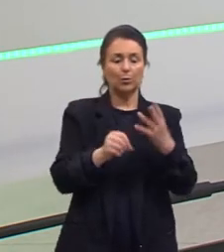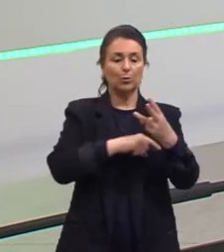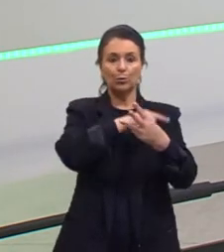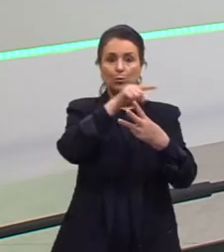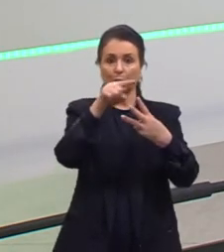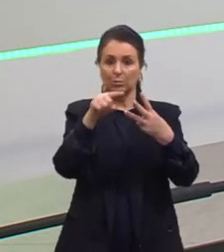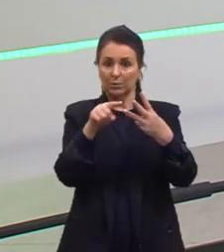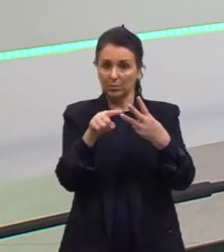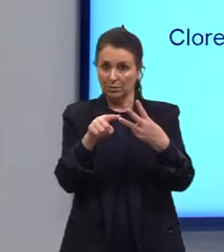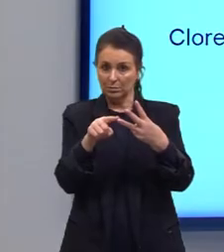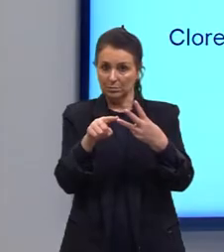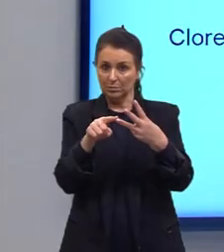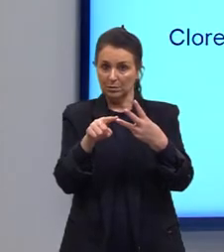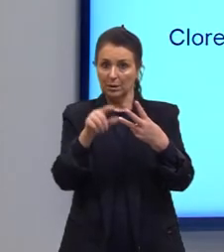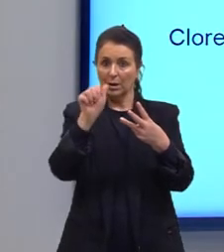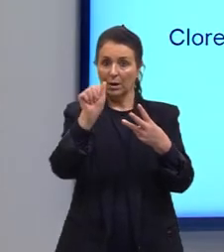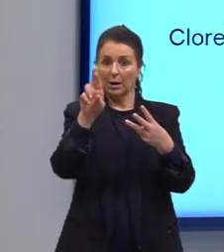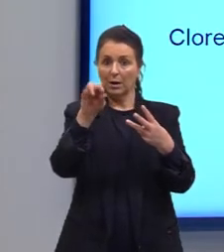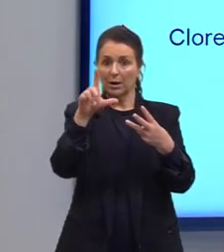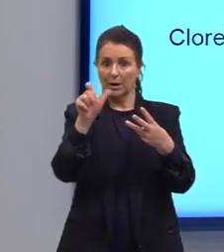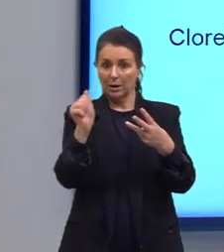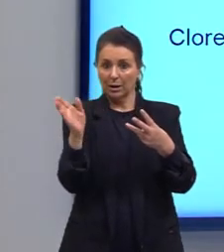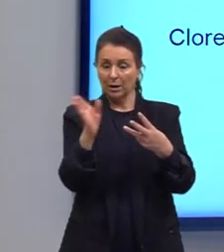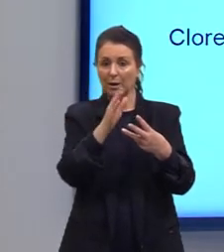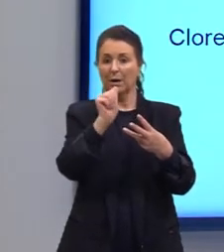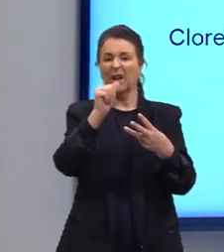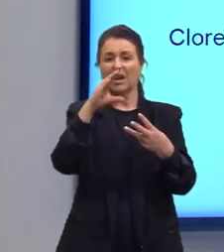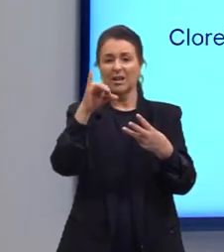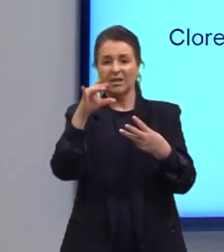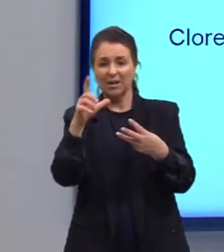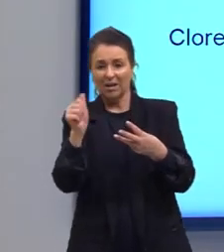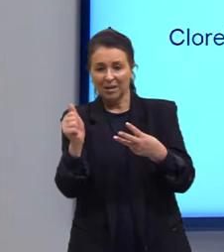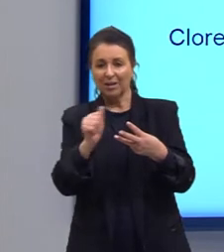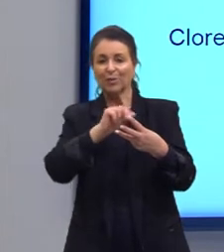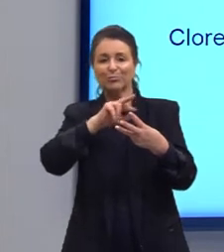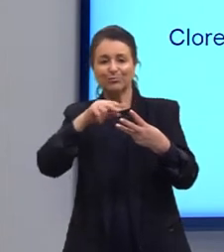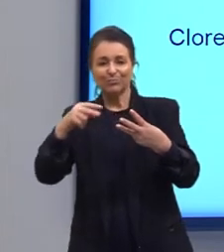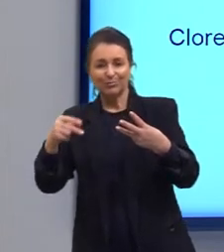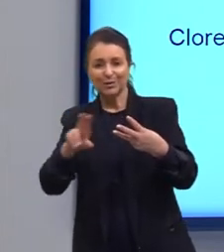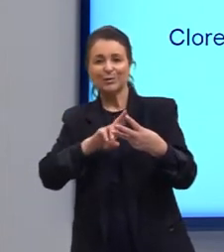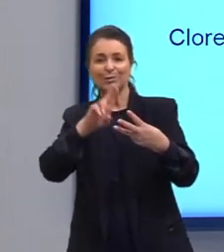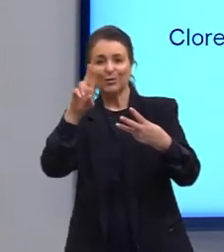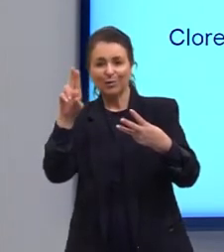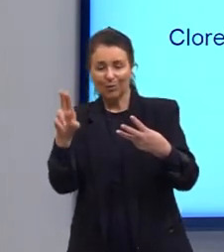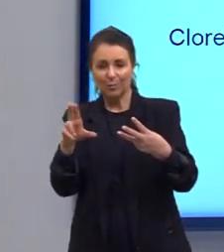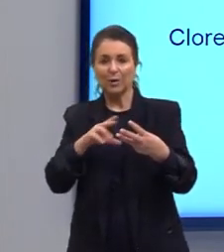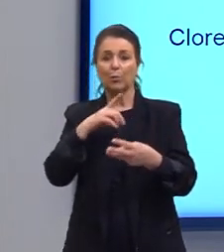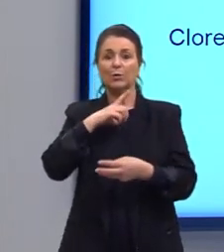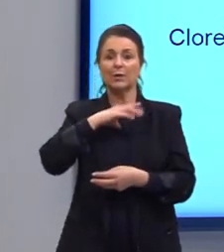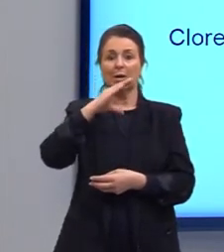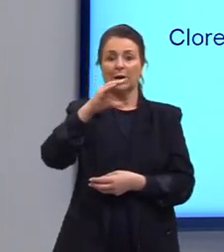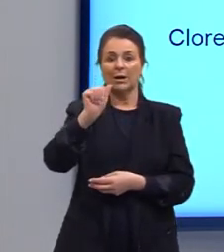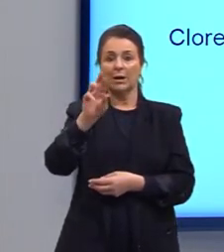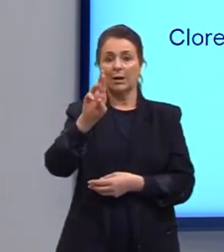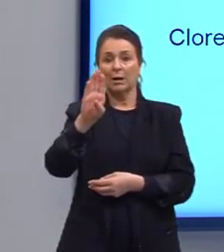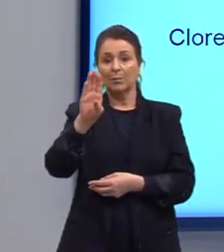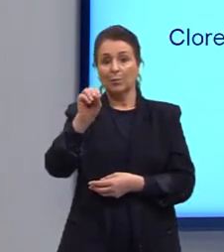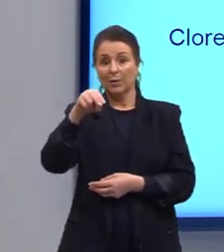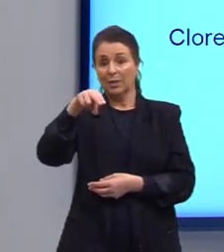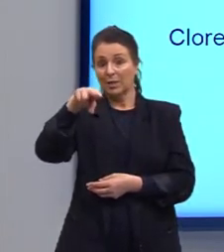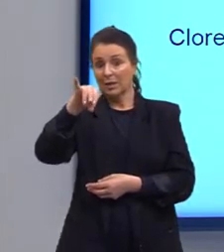ou outra letra e para conseguir saber dar nomes né porque quando tem a carbonila muda um pouquinho